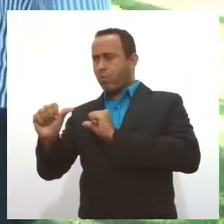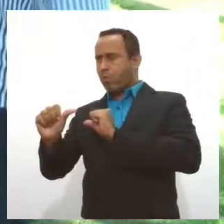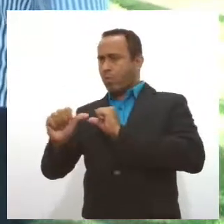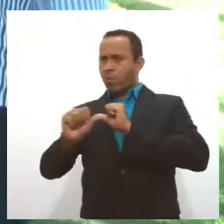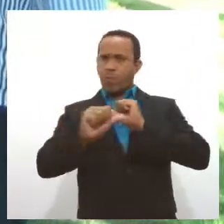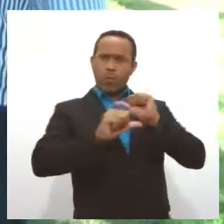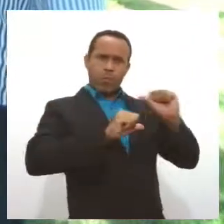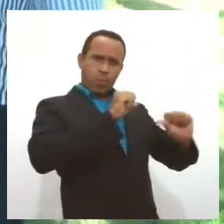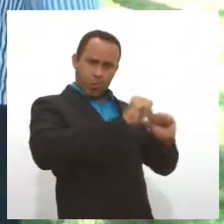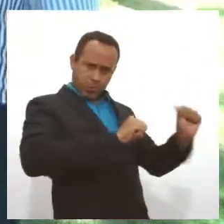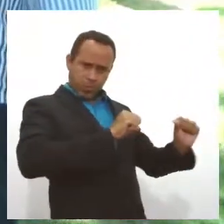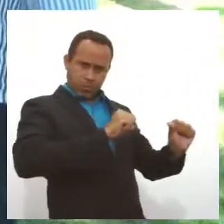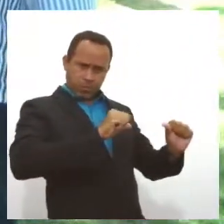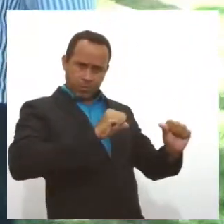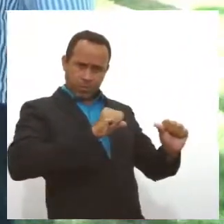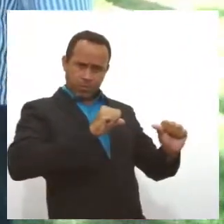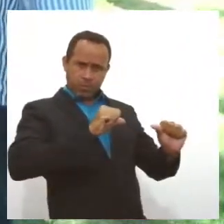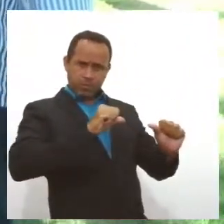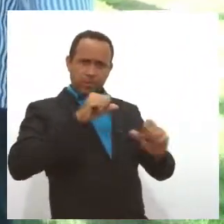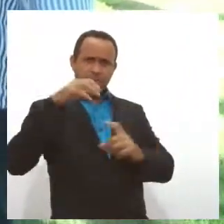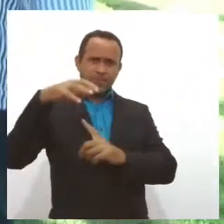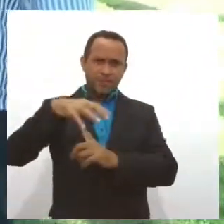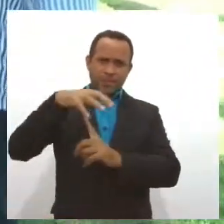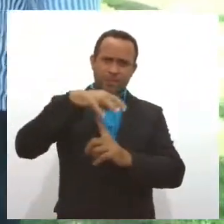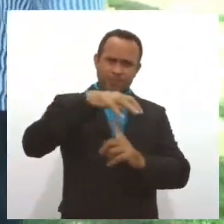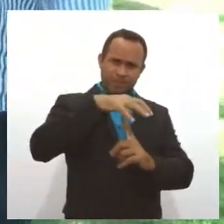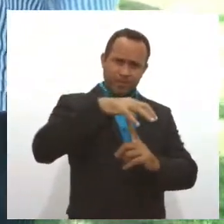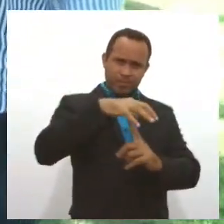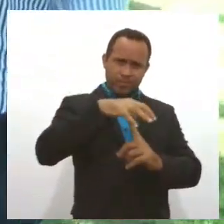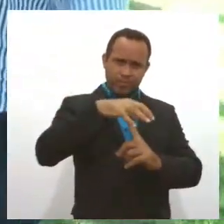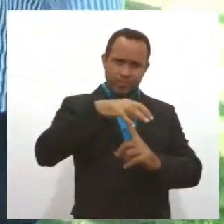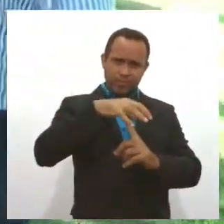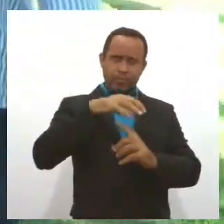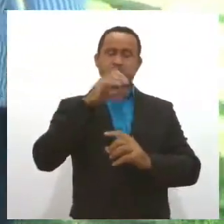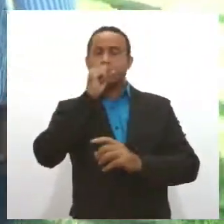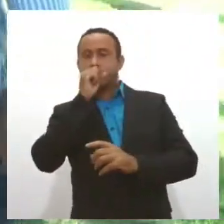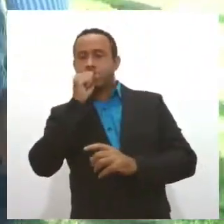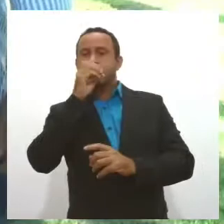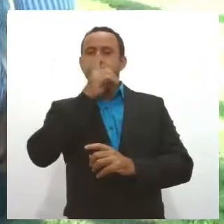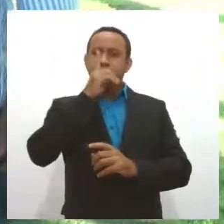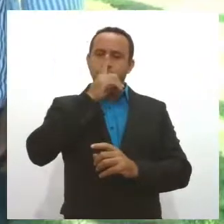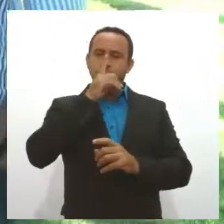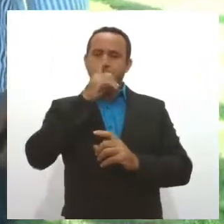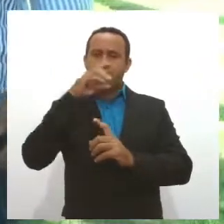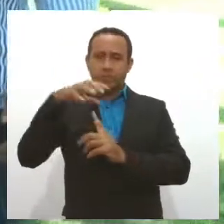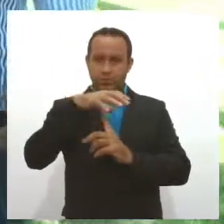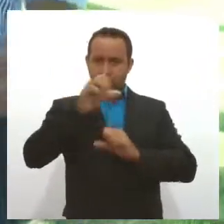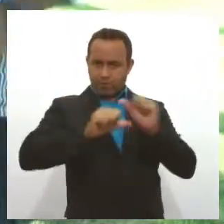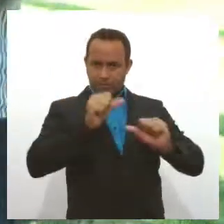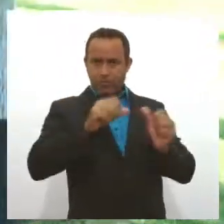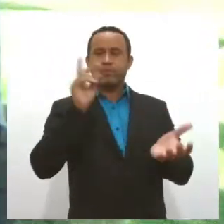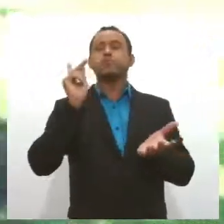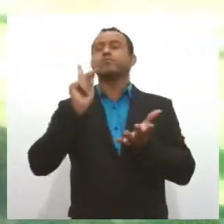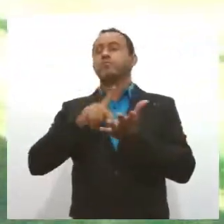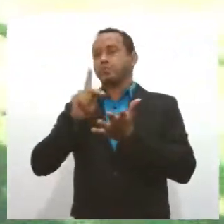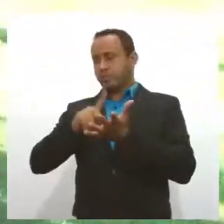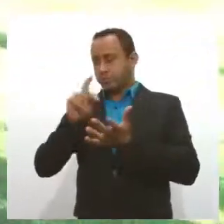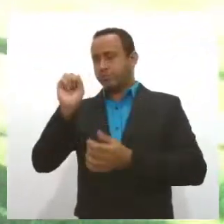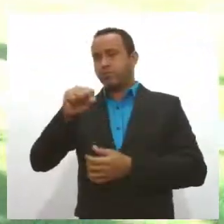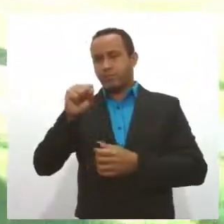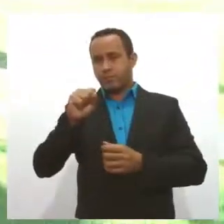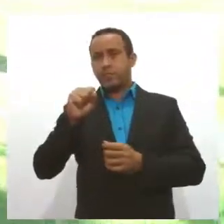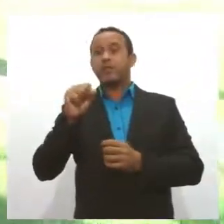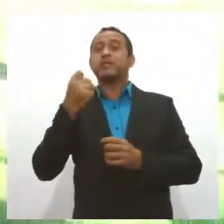feiras que trabalham ou que acontecem nos finais de semana, sexta, sábado e domingo. É, exatamente, Marcos. As feiras que são realizadas